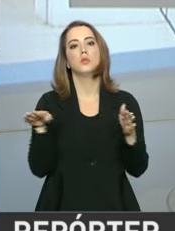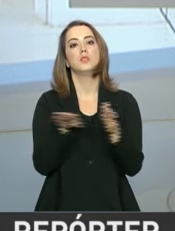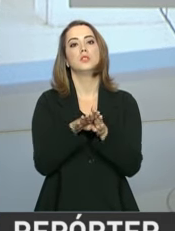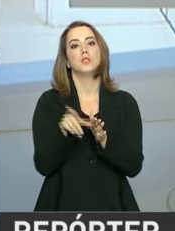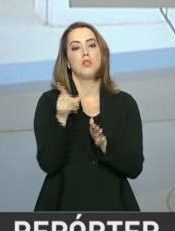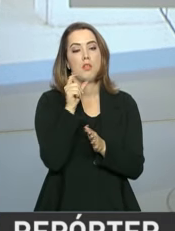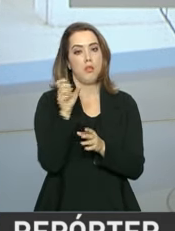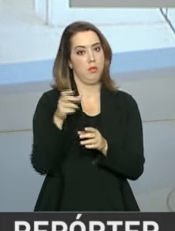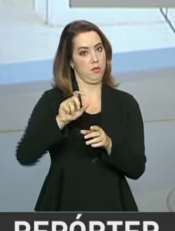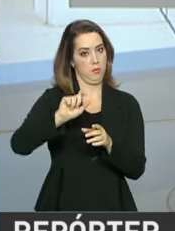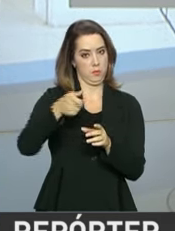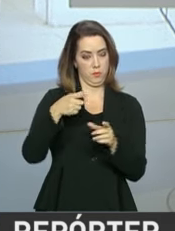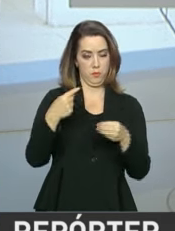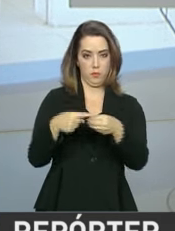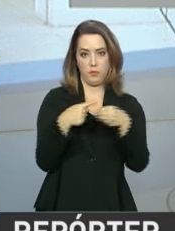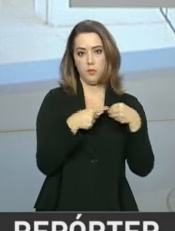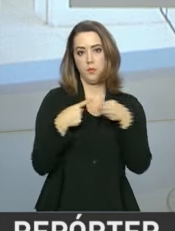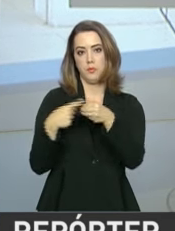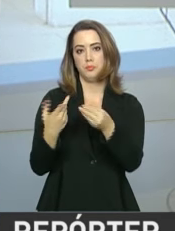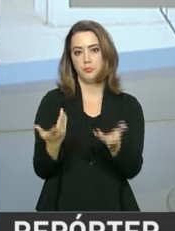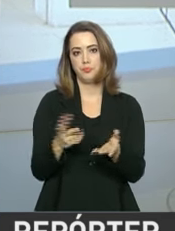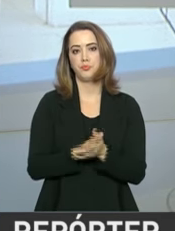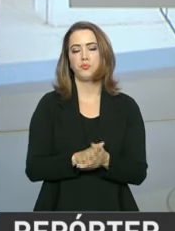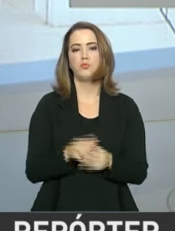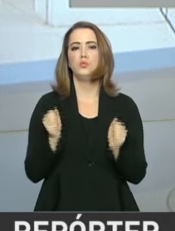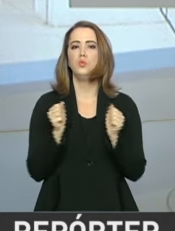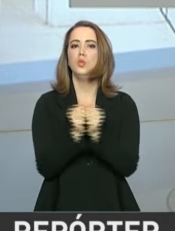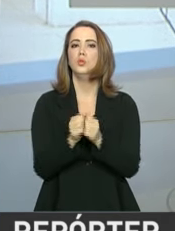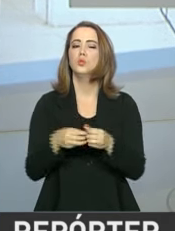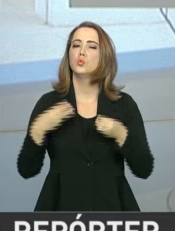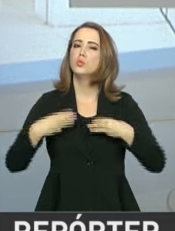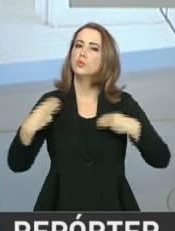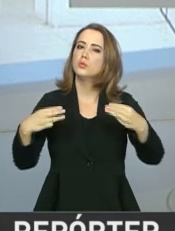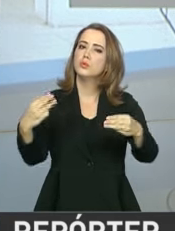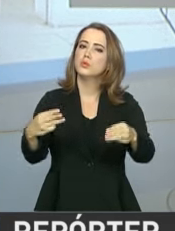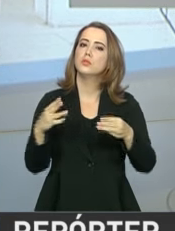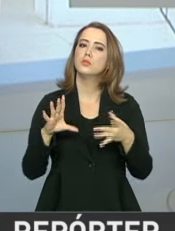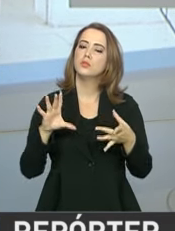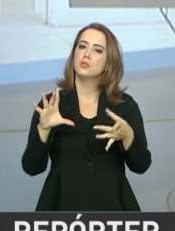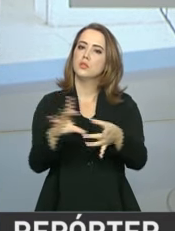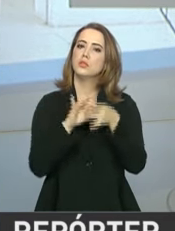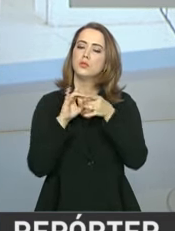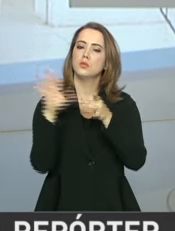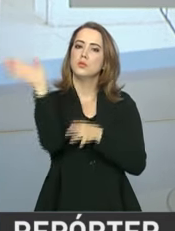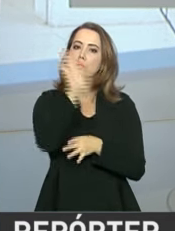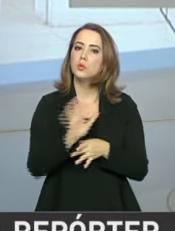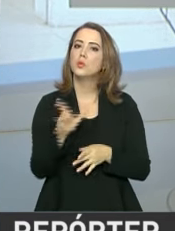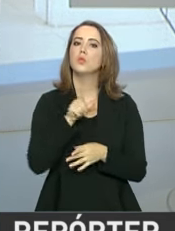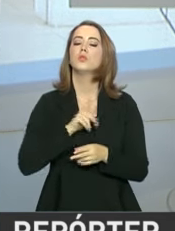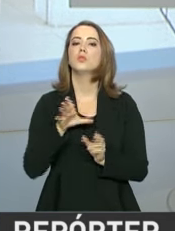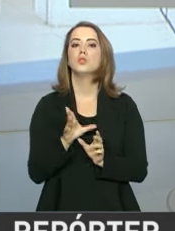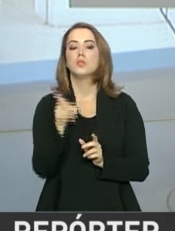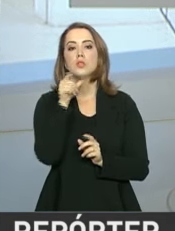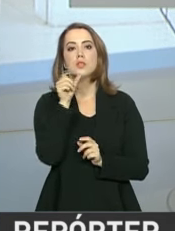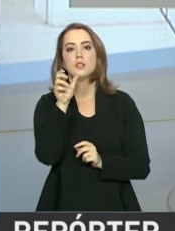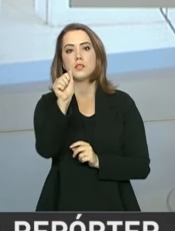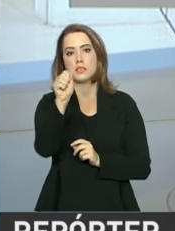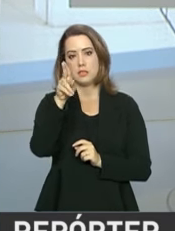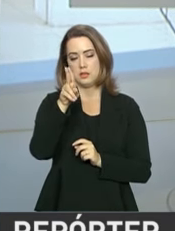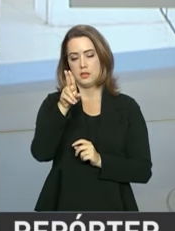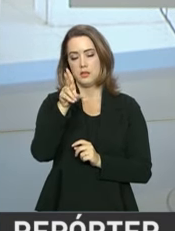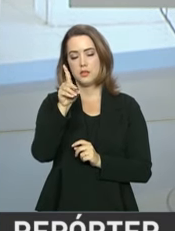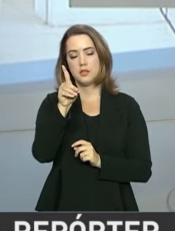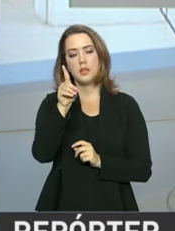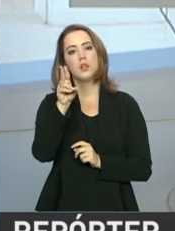Municípios segundo o Ministério da Integração Nacional essas adutoras vão ter um papel fundamental no abastecimento